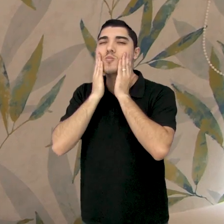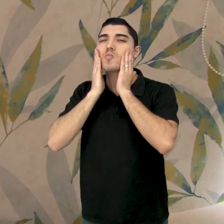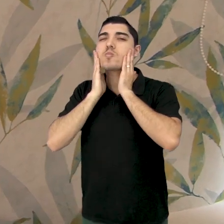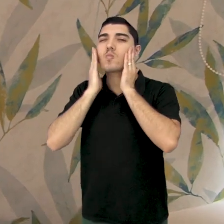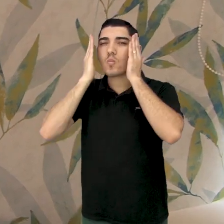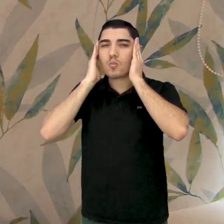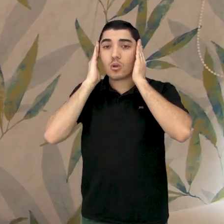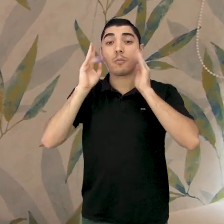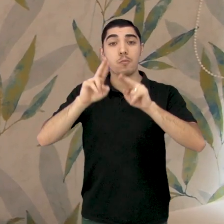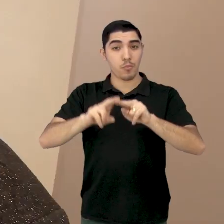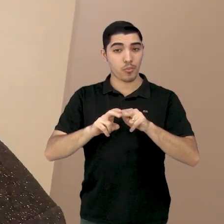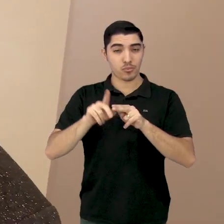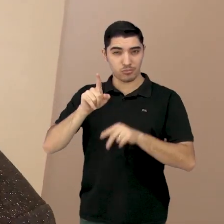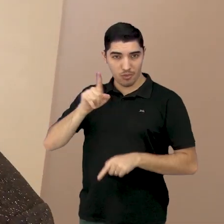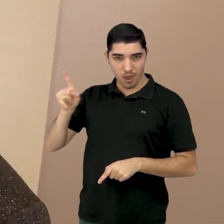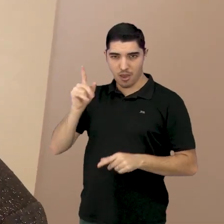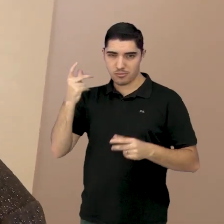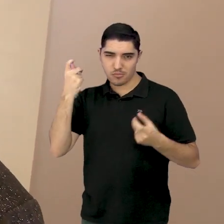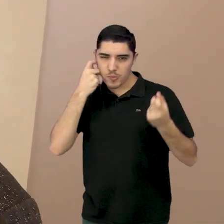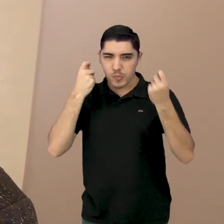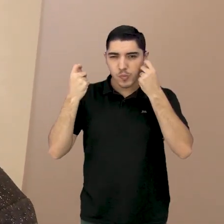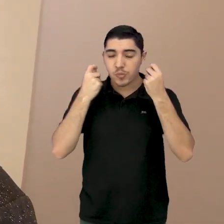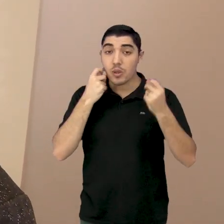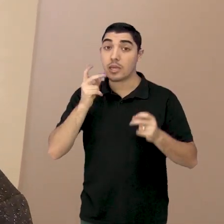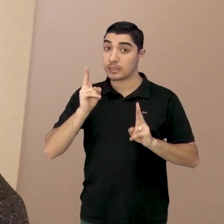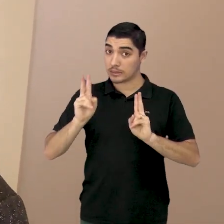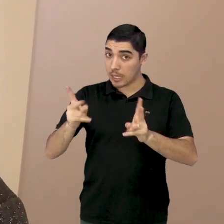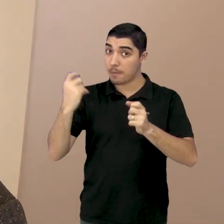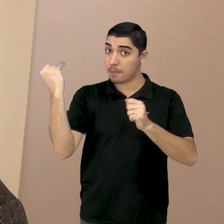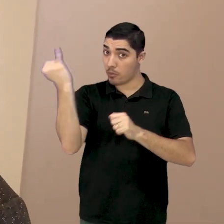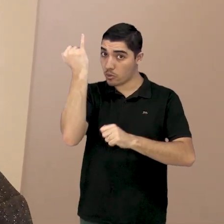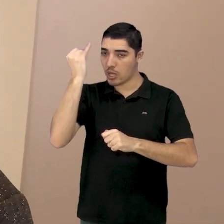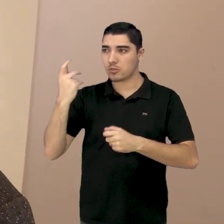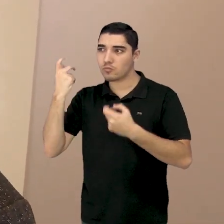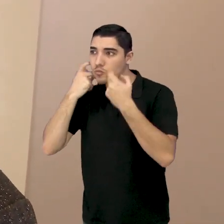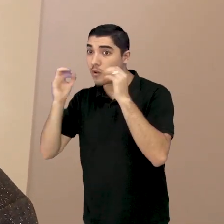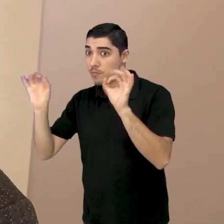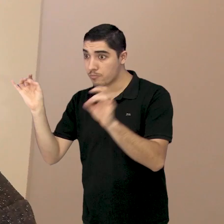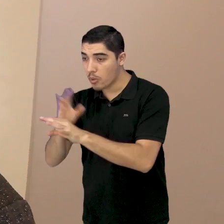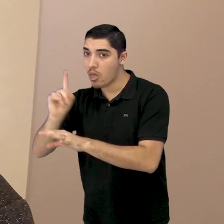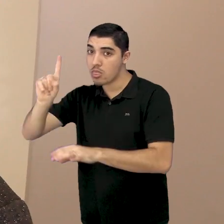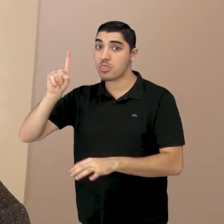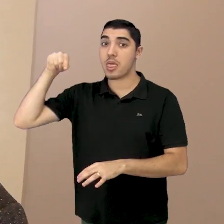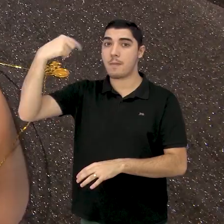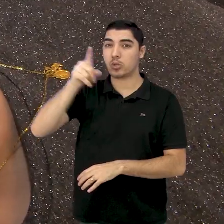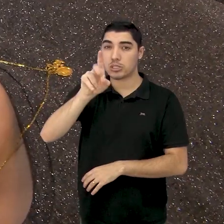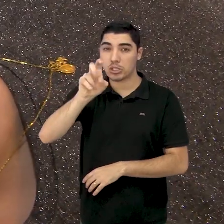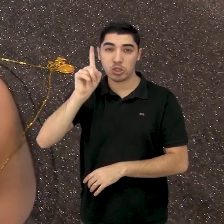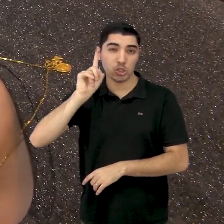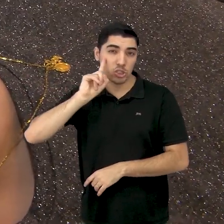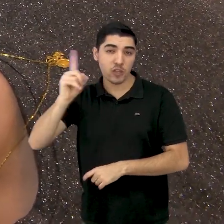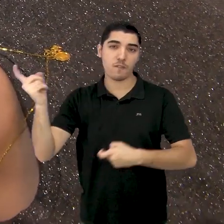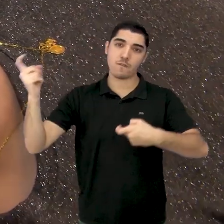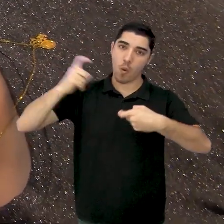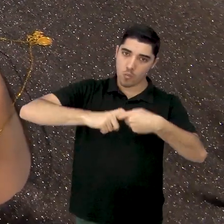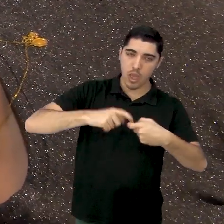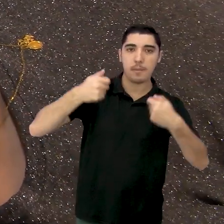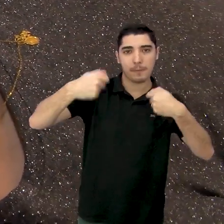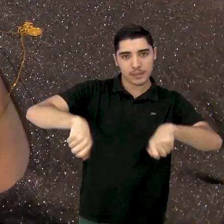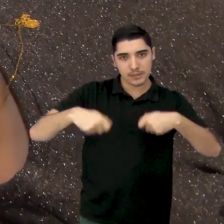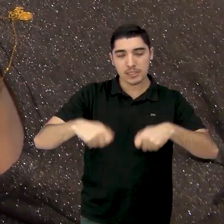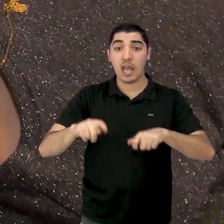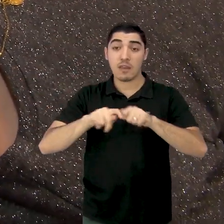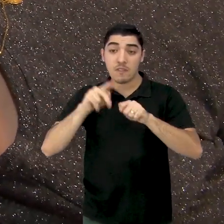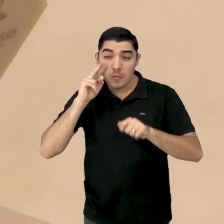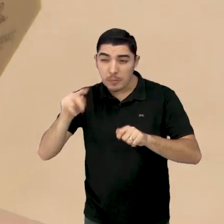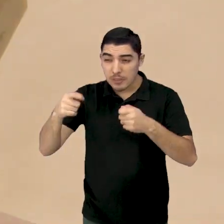botulínica é fazer a consulta de retorno e verificar a necessidade de algum retoque. O tratamento pode ser